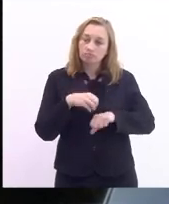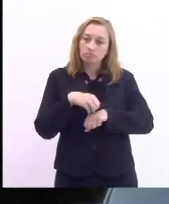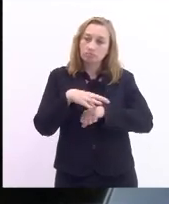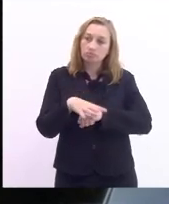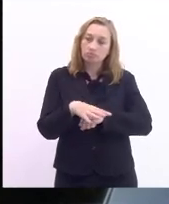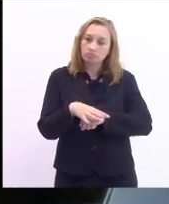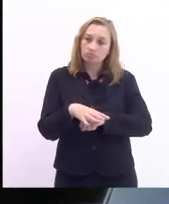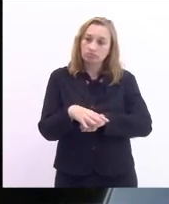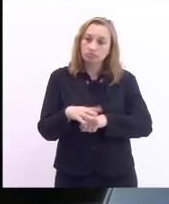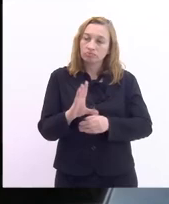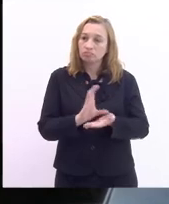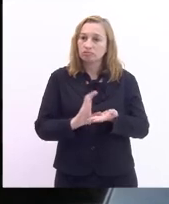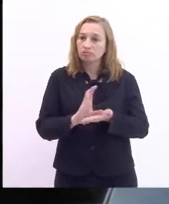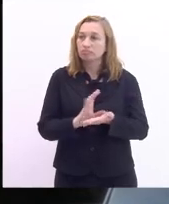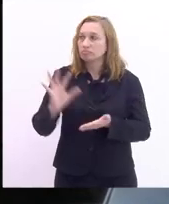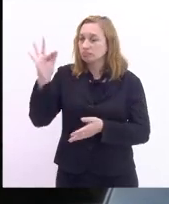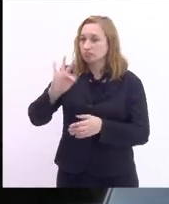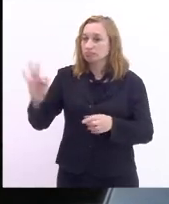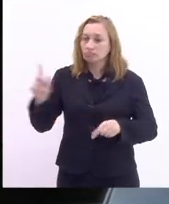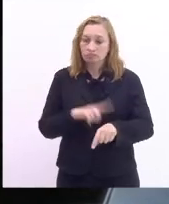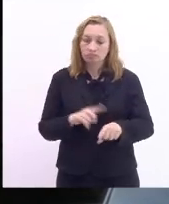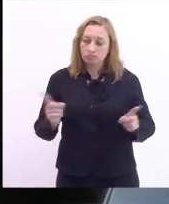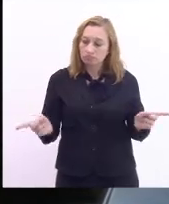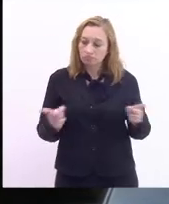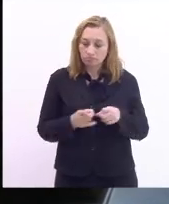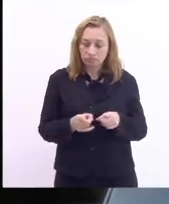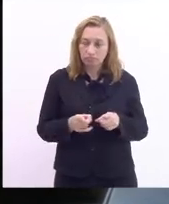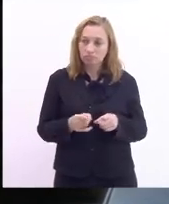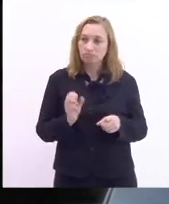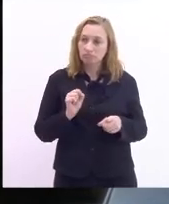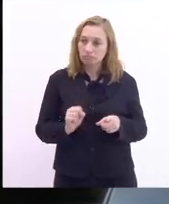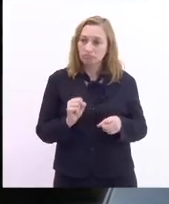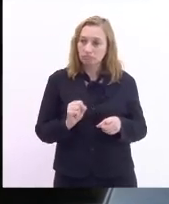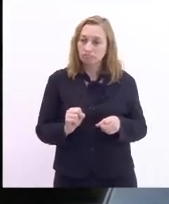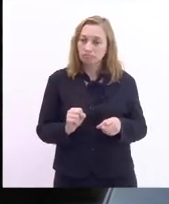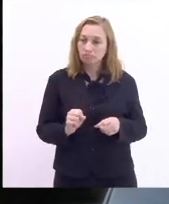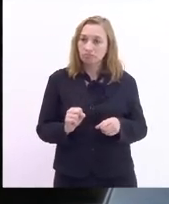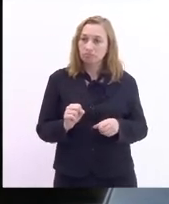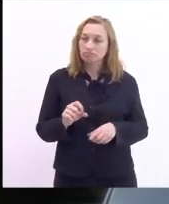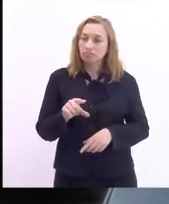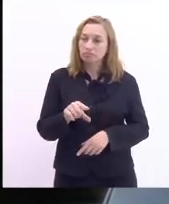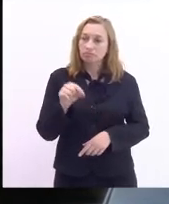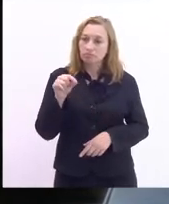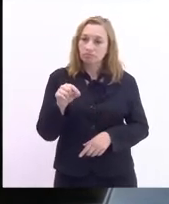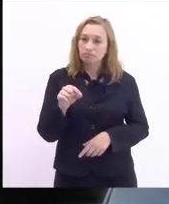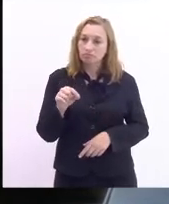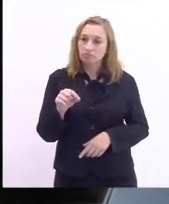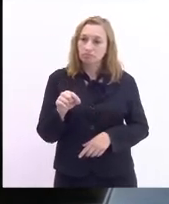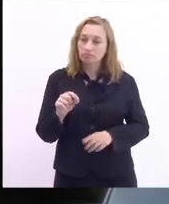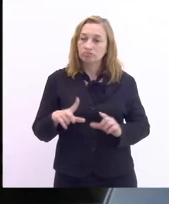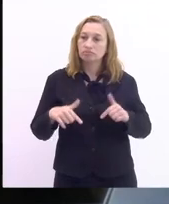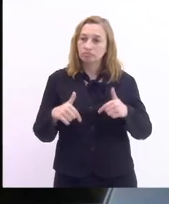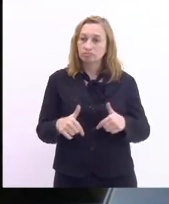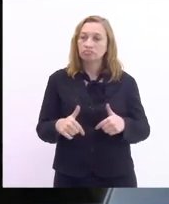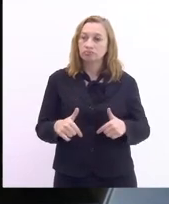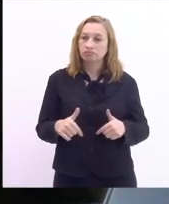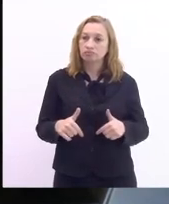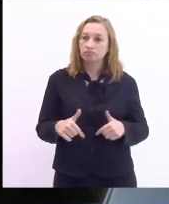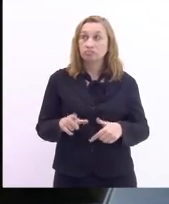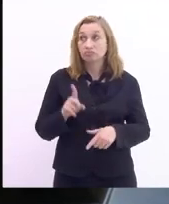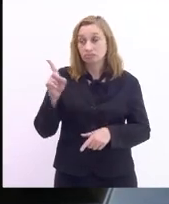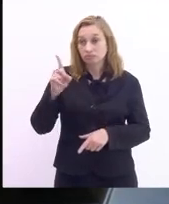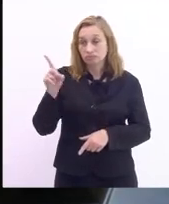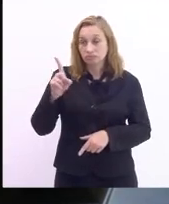Conselho Federal para que num curto espaço de tempo possa Decidir sobre a sensação que em com E